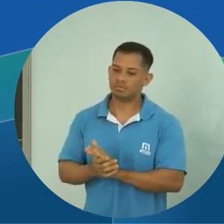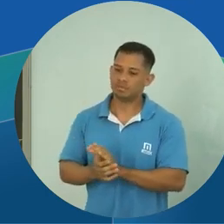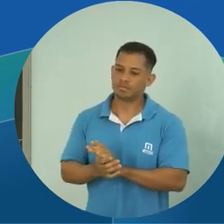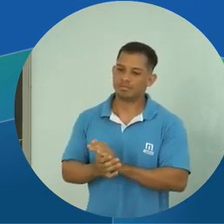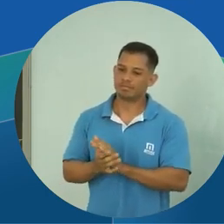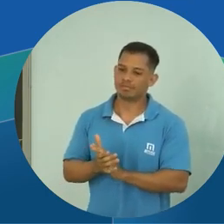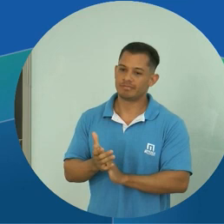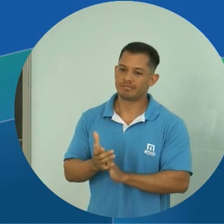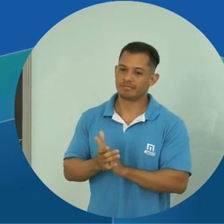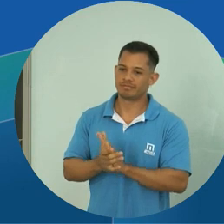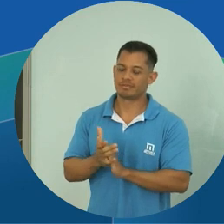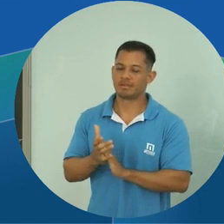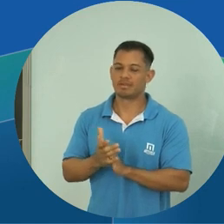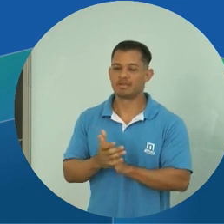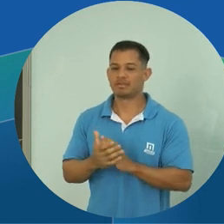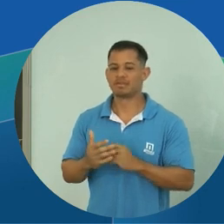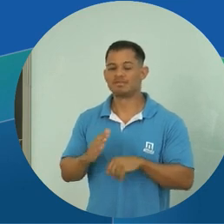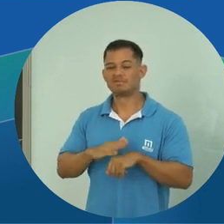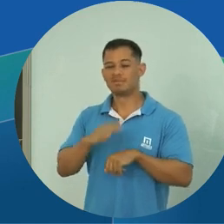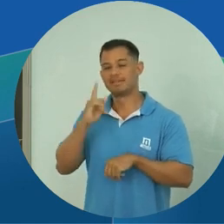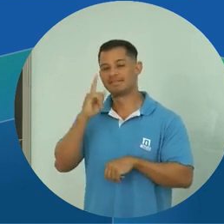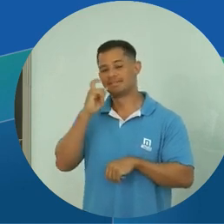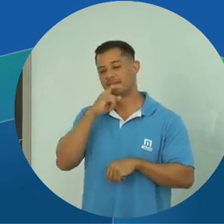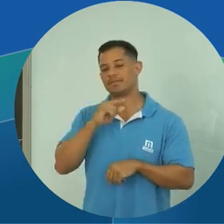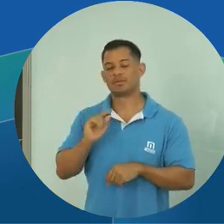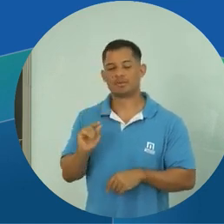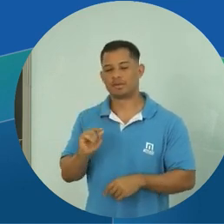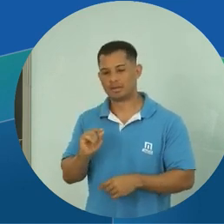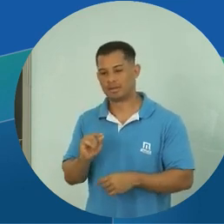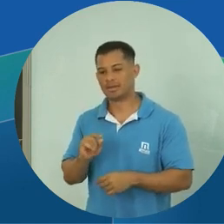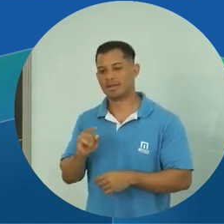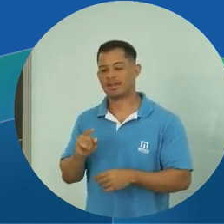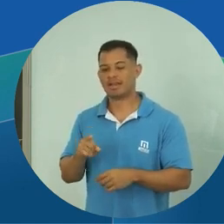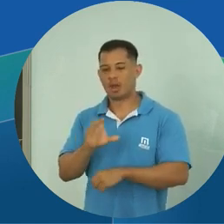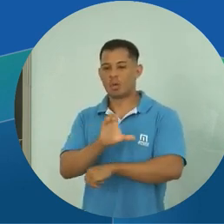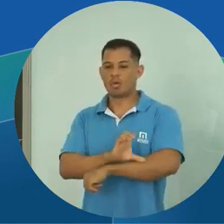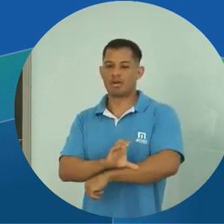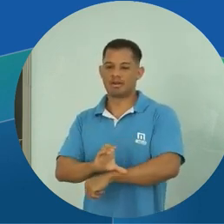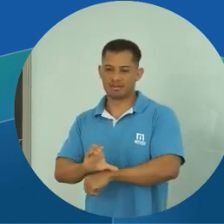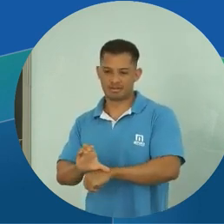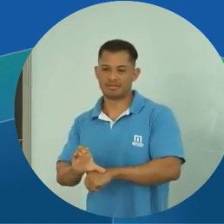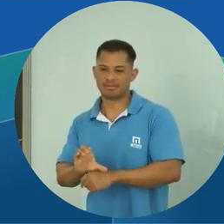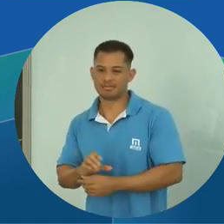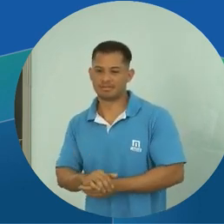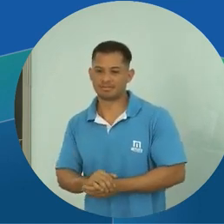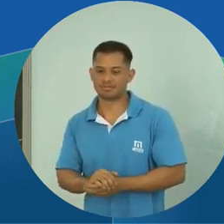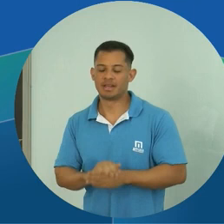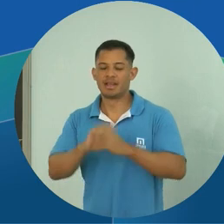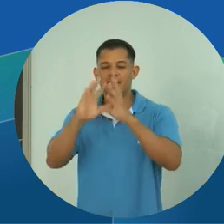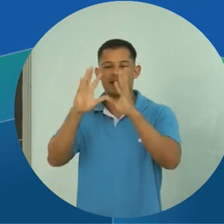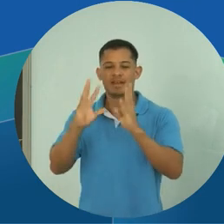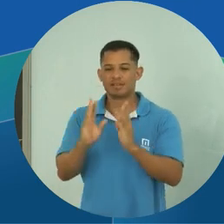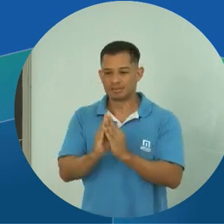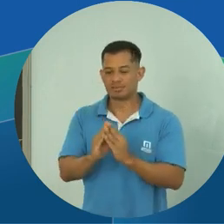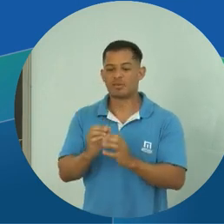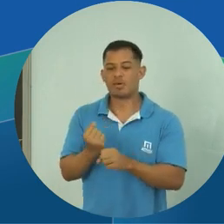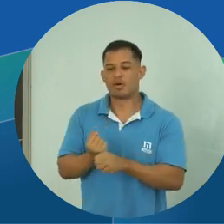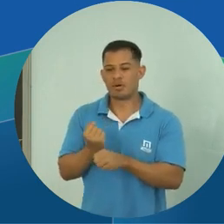O maior desafio é concretagem. Em resumo aqui, a